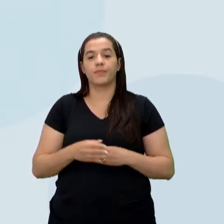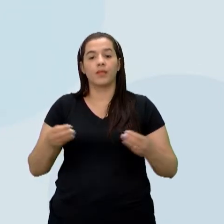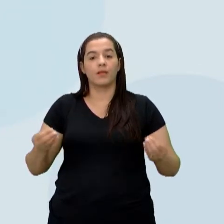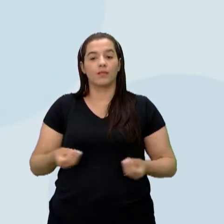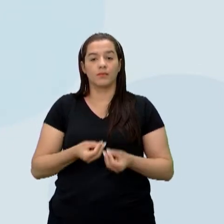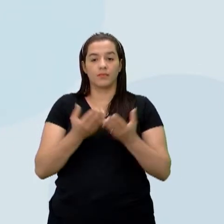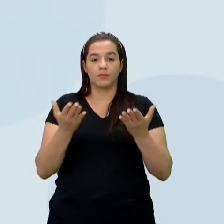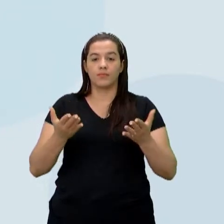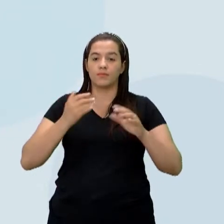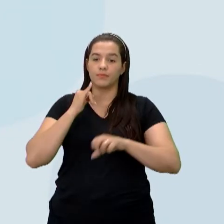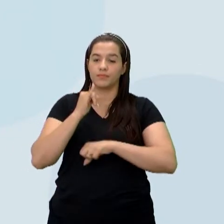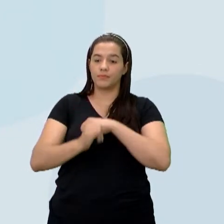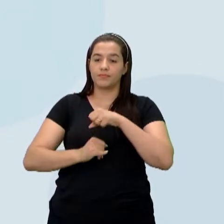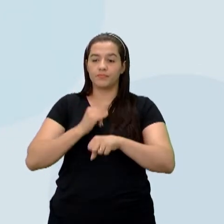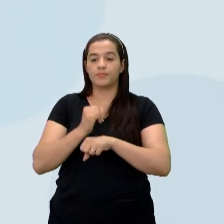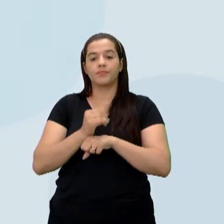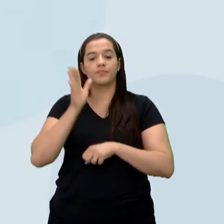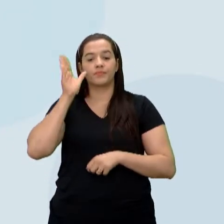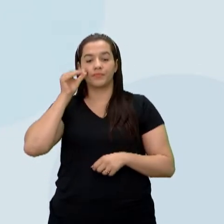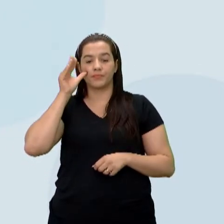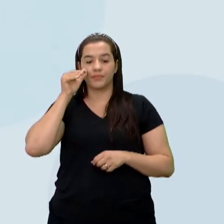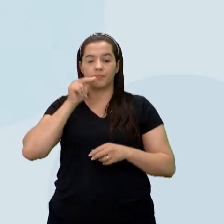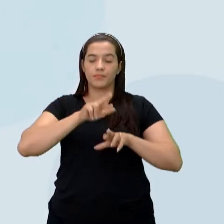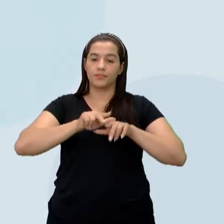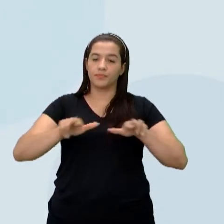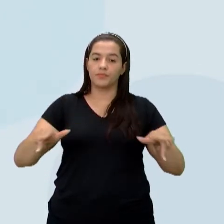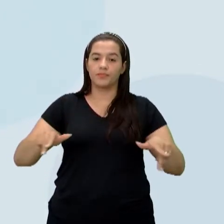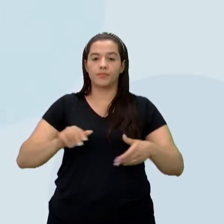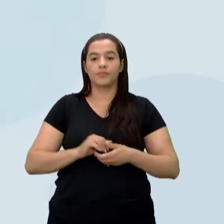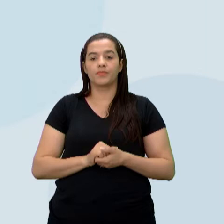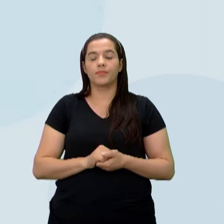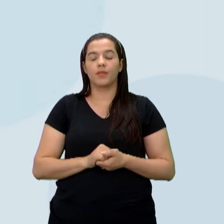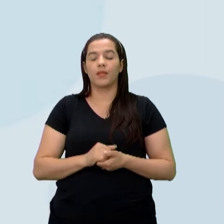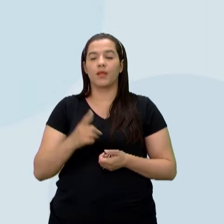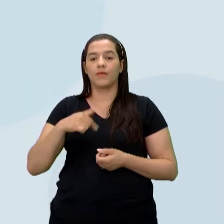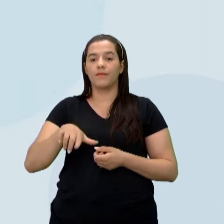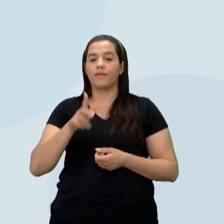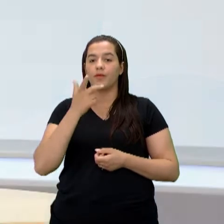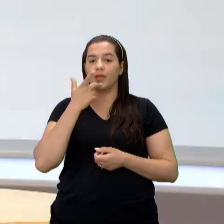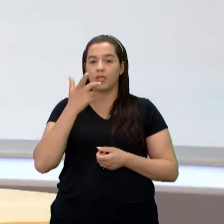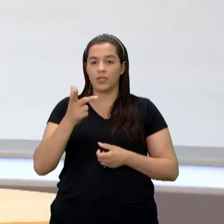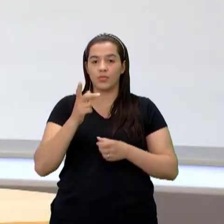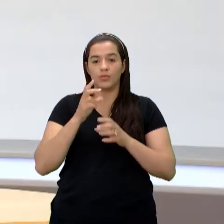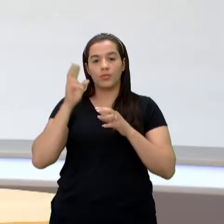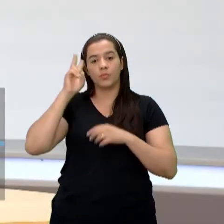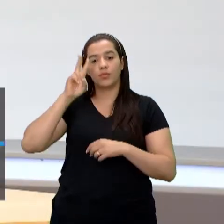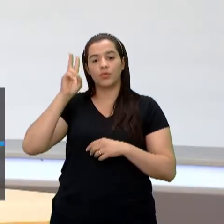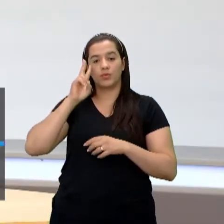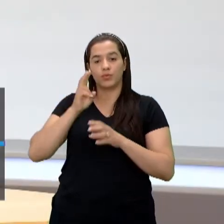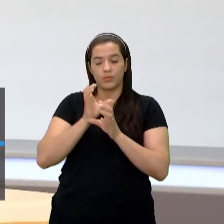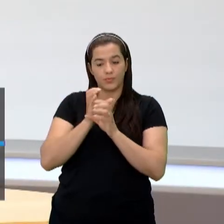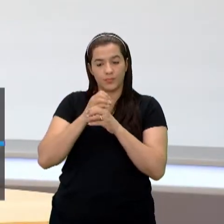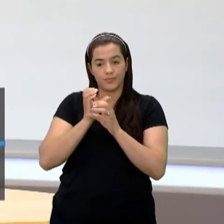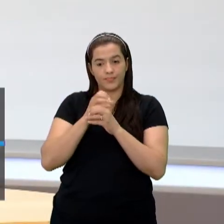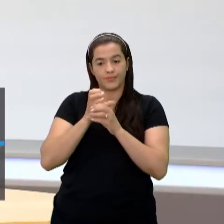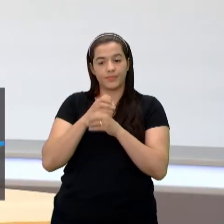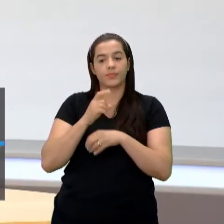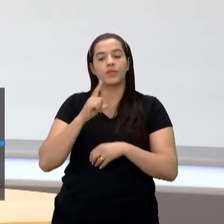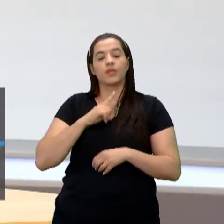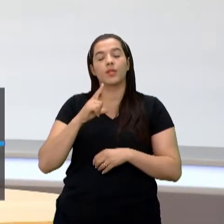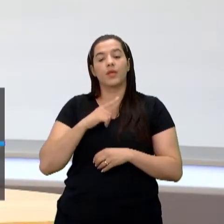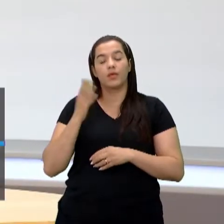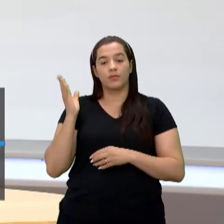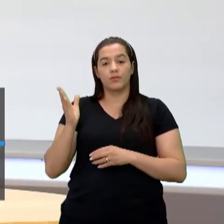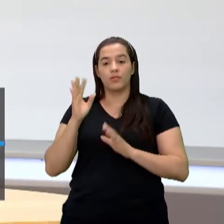lá em site de curiosidades, né? Falando sobre a história do microscópio. Então, nós temos um texto